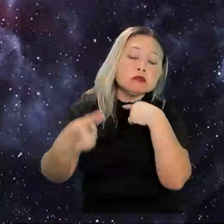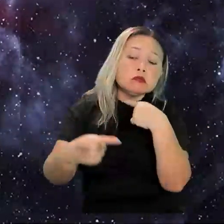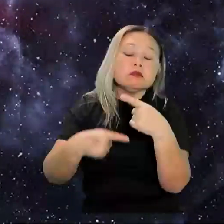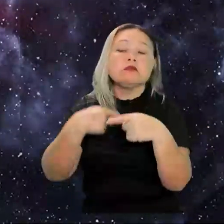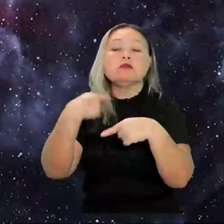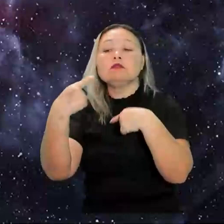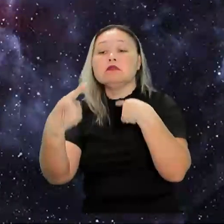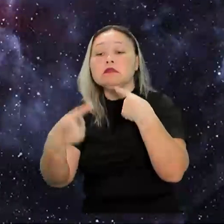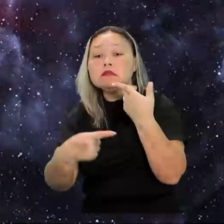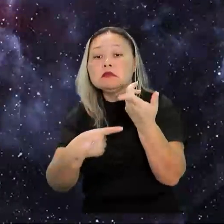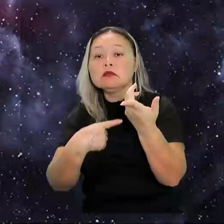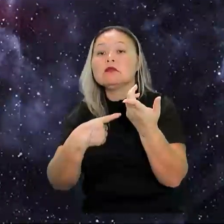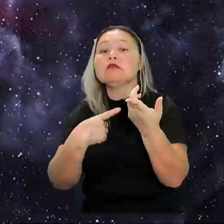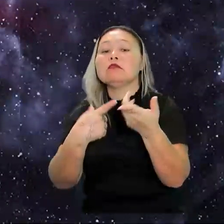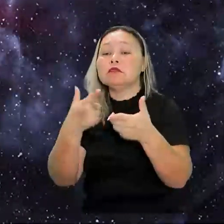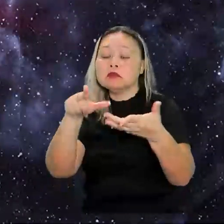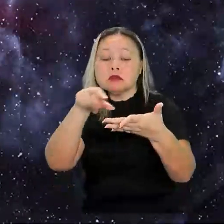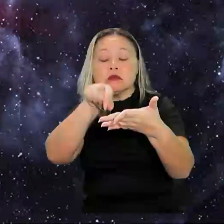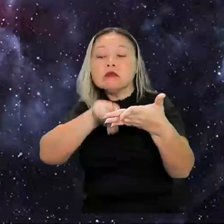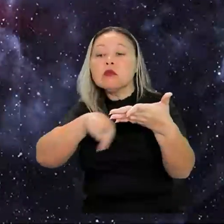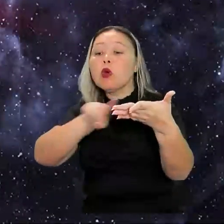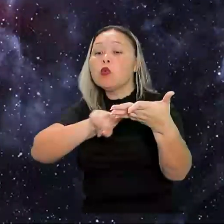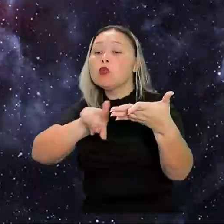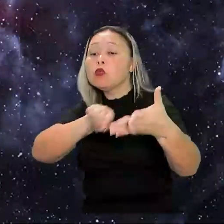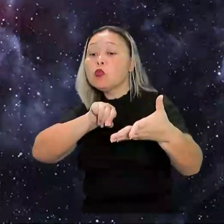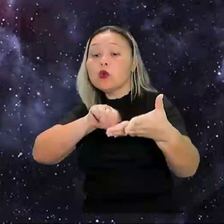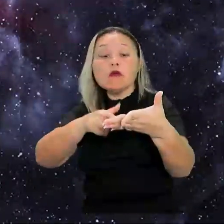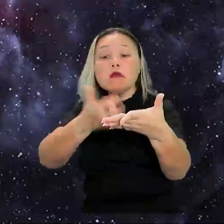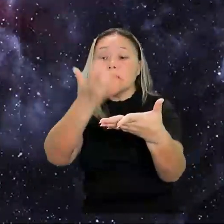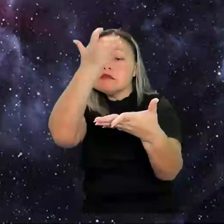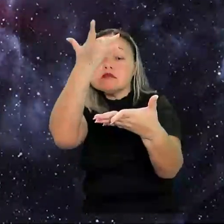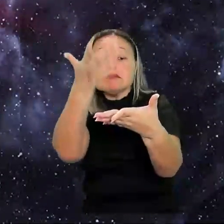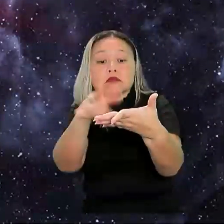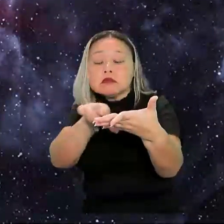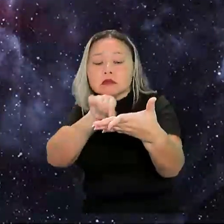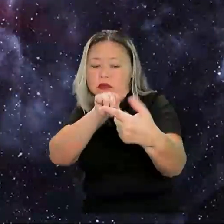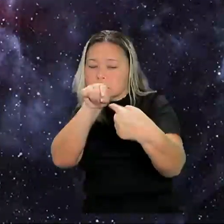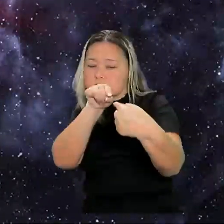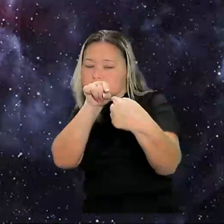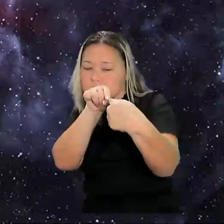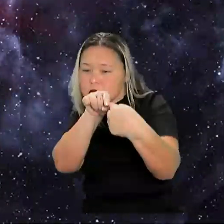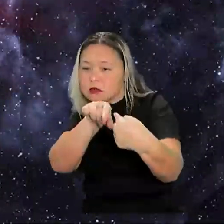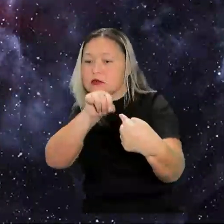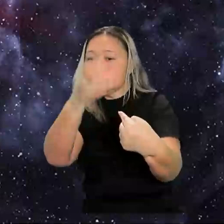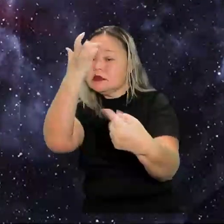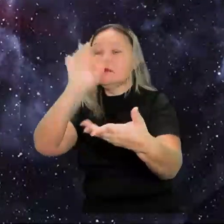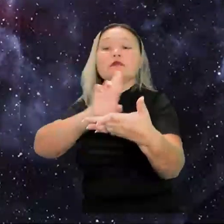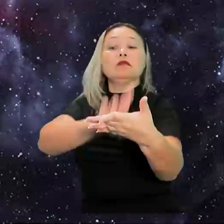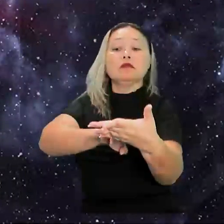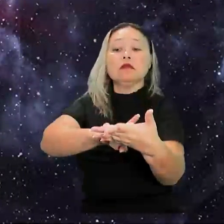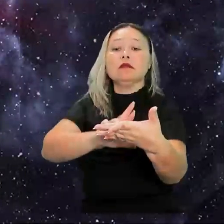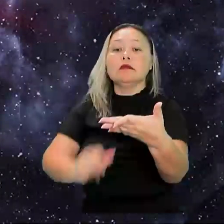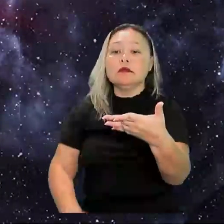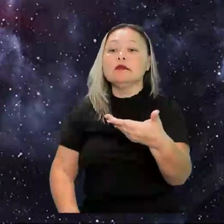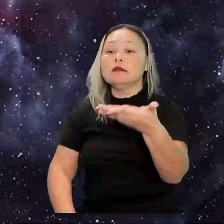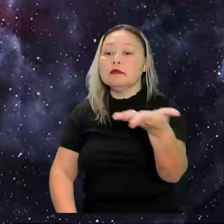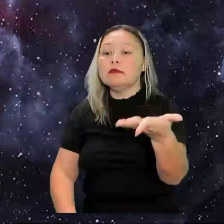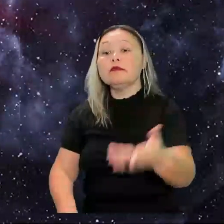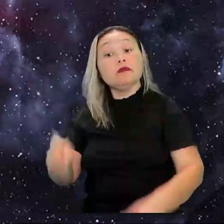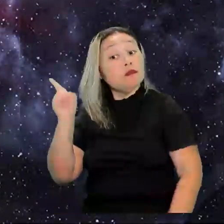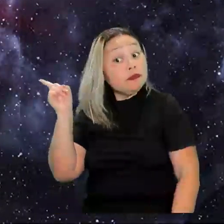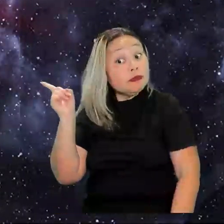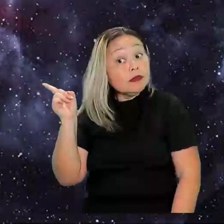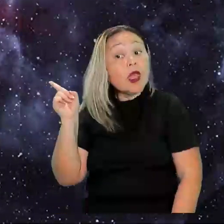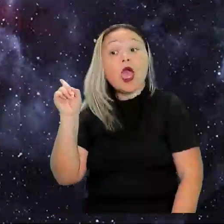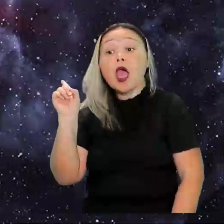com calma e vai aí elencando aquele pega-varetas, que são aquelas que você tem mais facilidade de resolver. Tá bom? Essa aí